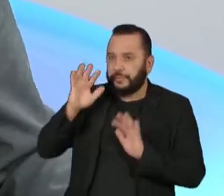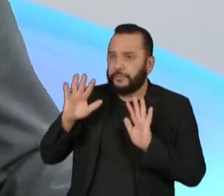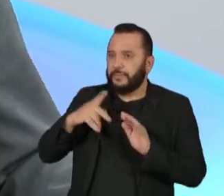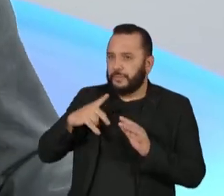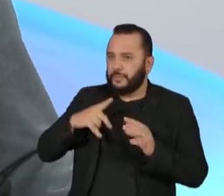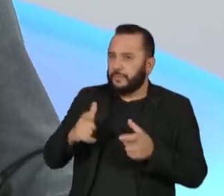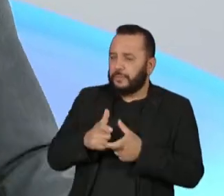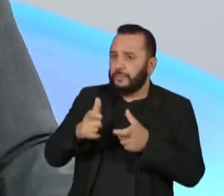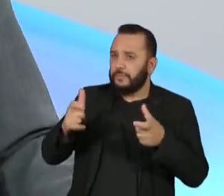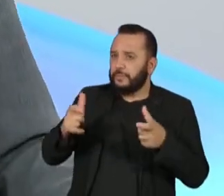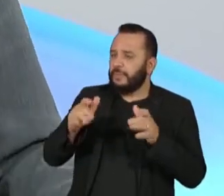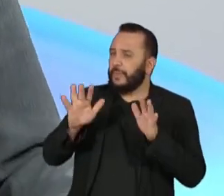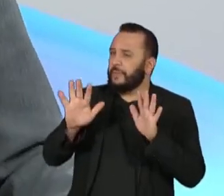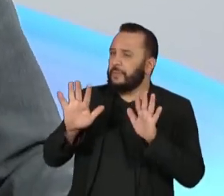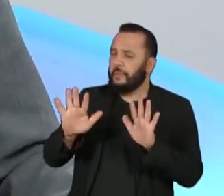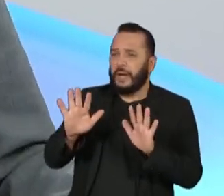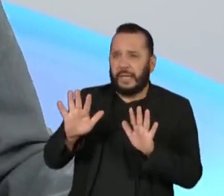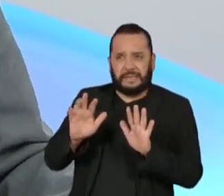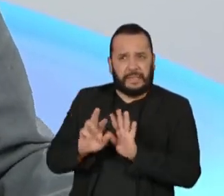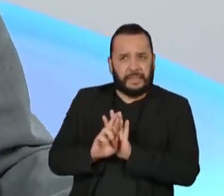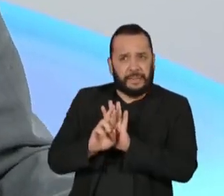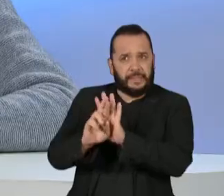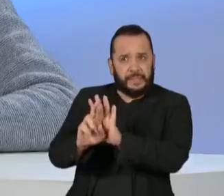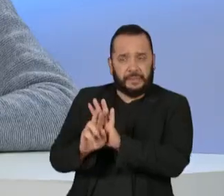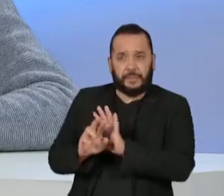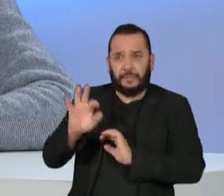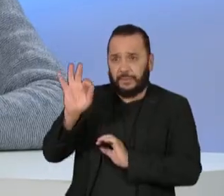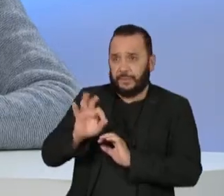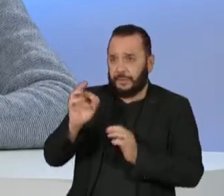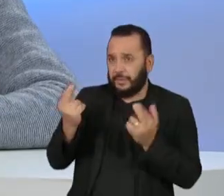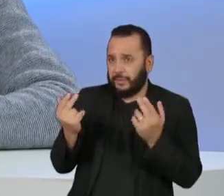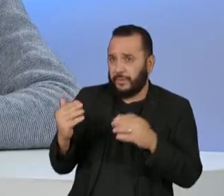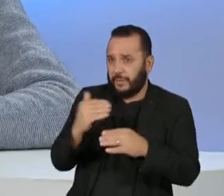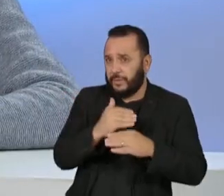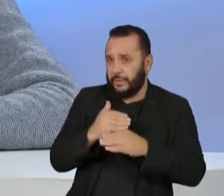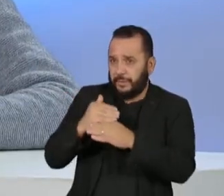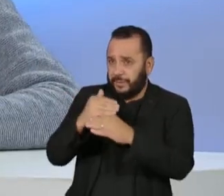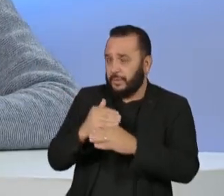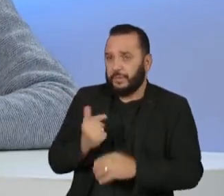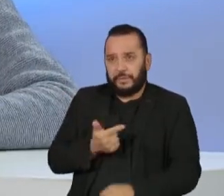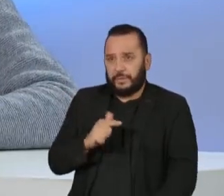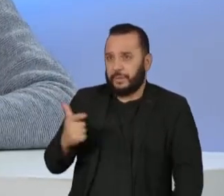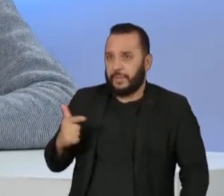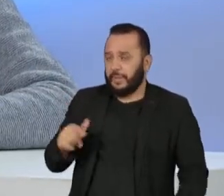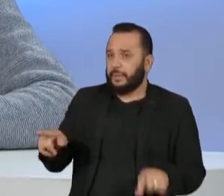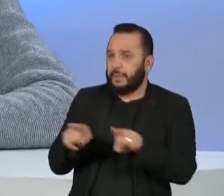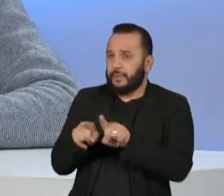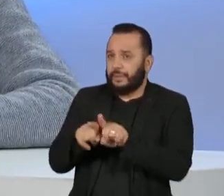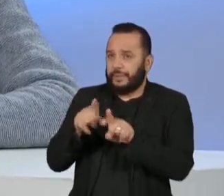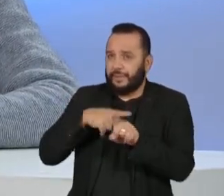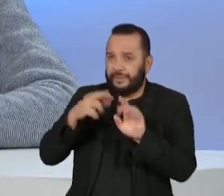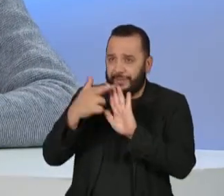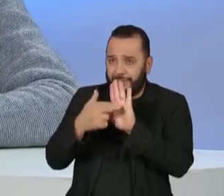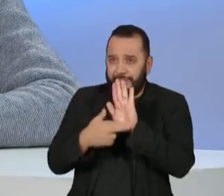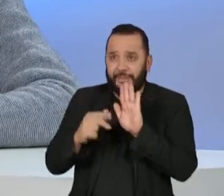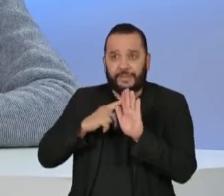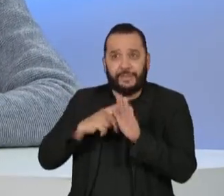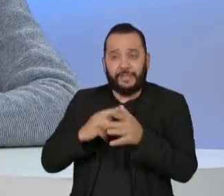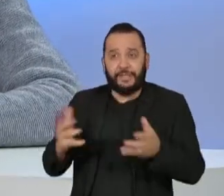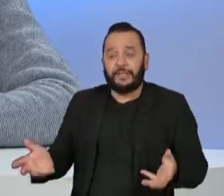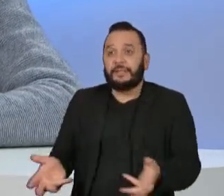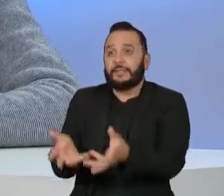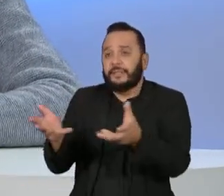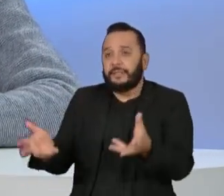de maioria negra, não vemos uma representação igualitária nos espaços de poder. Tivemos regras de incentivo à participação de